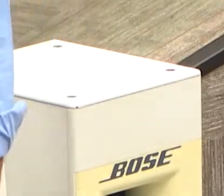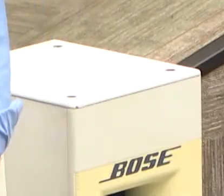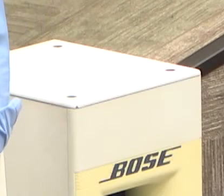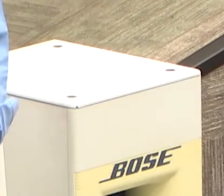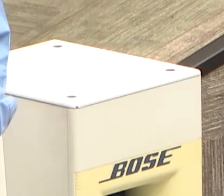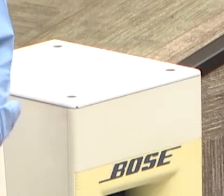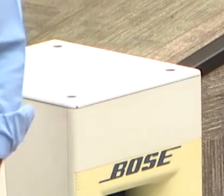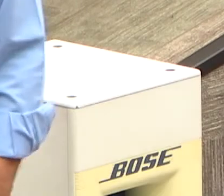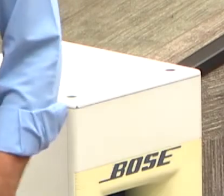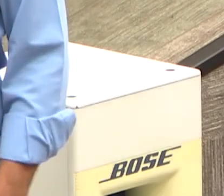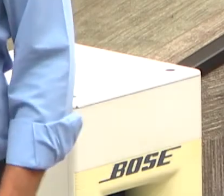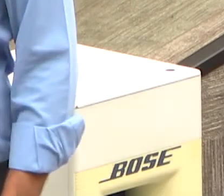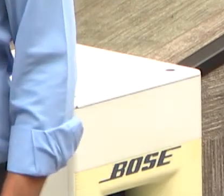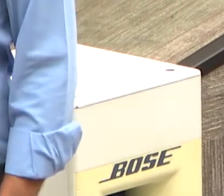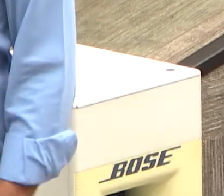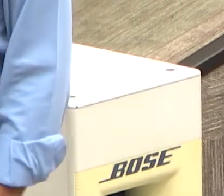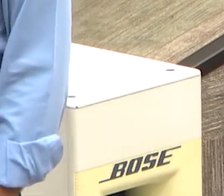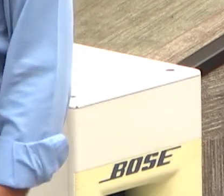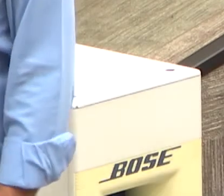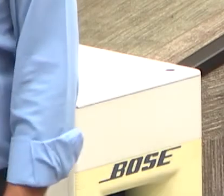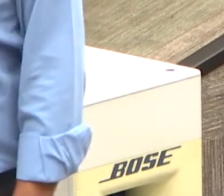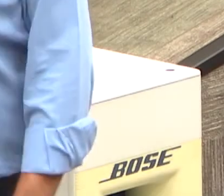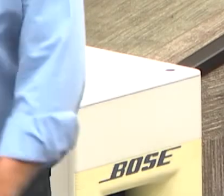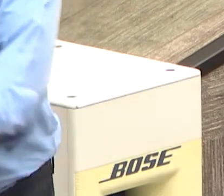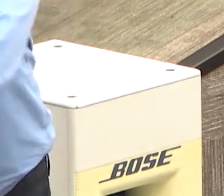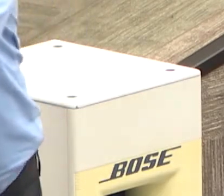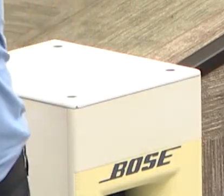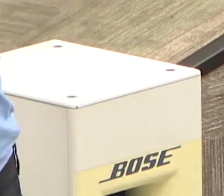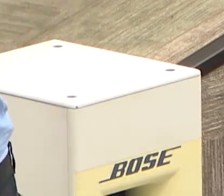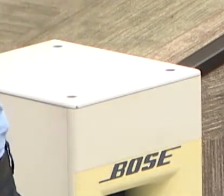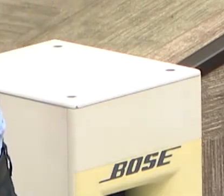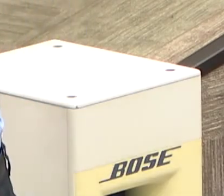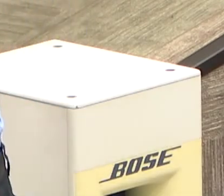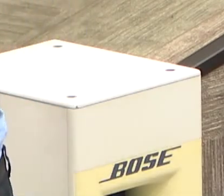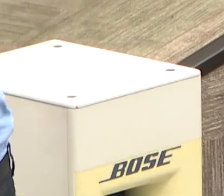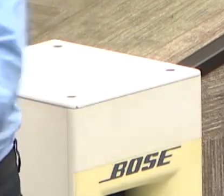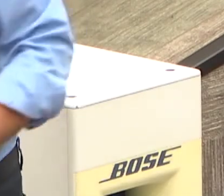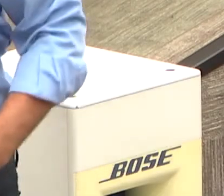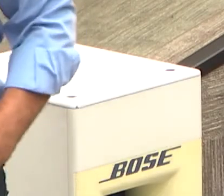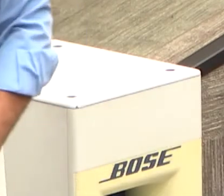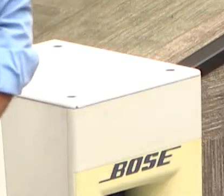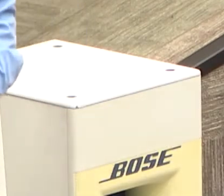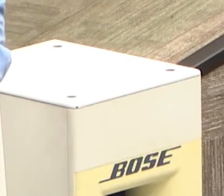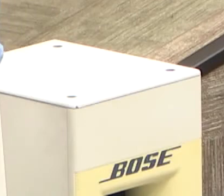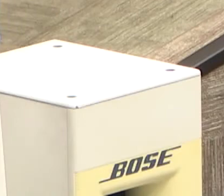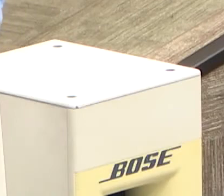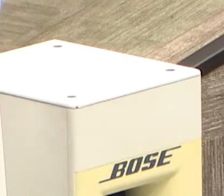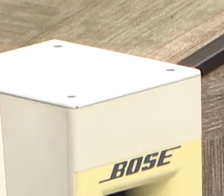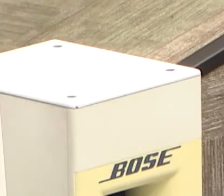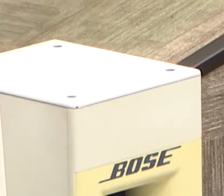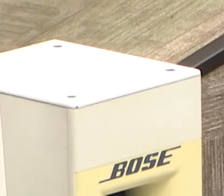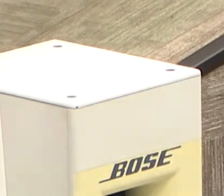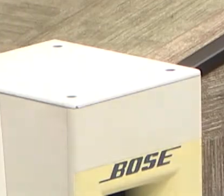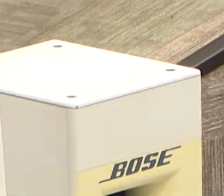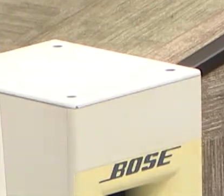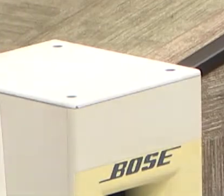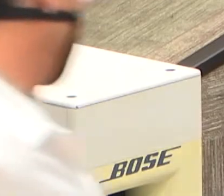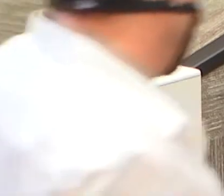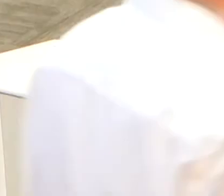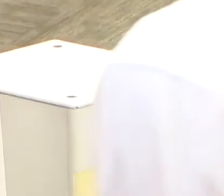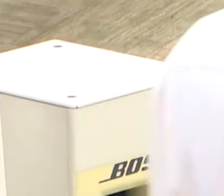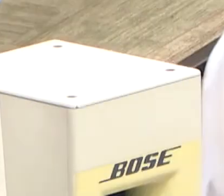Bom, terminou agora há pouco aqui na Câmara Municipal de Campinas a 47ª audiência pública. Estou aqui com o vereador Luiz Rossini,